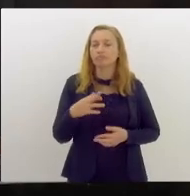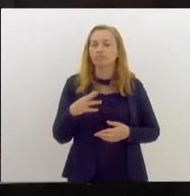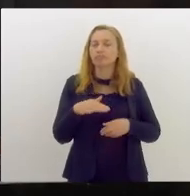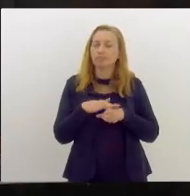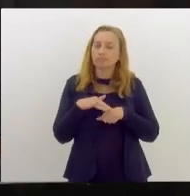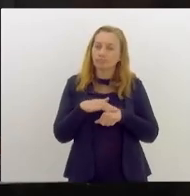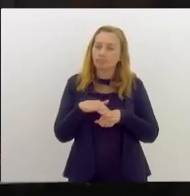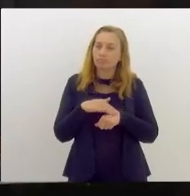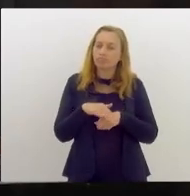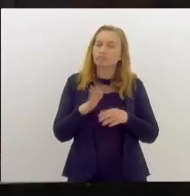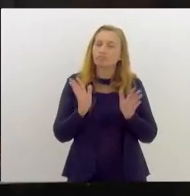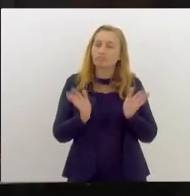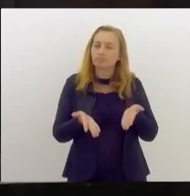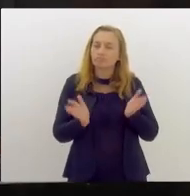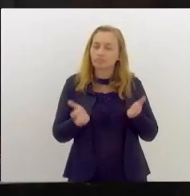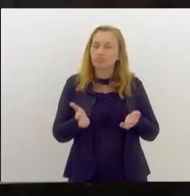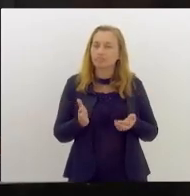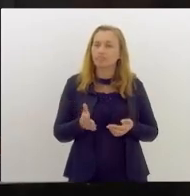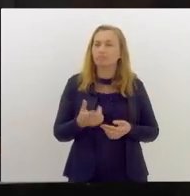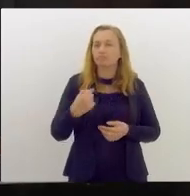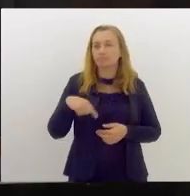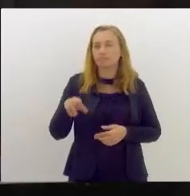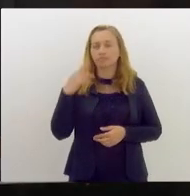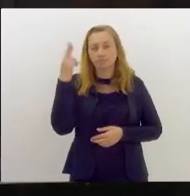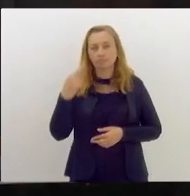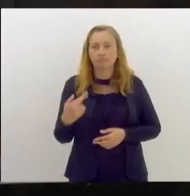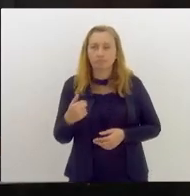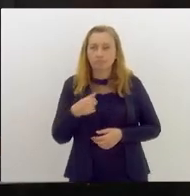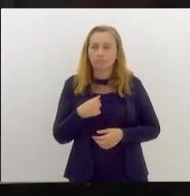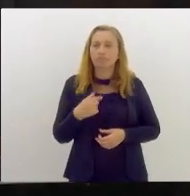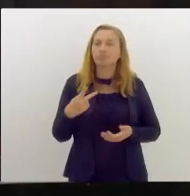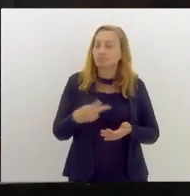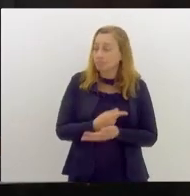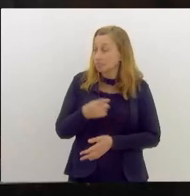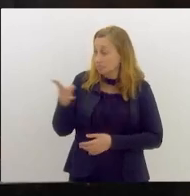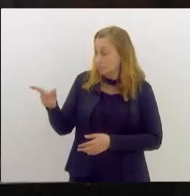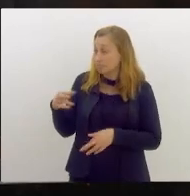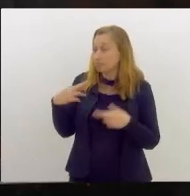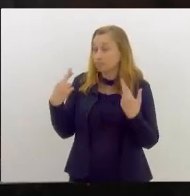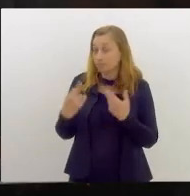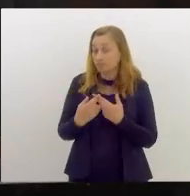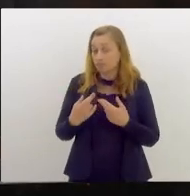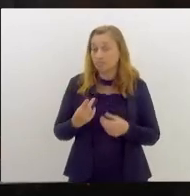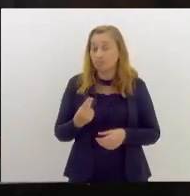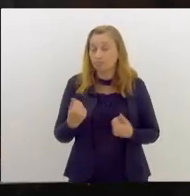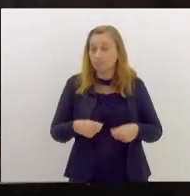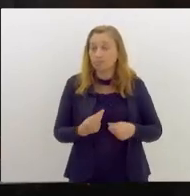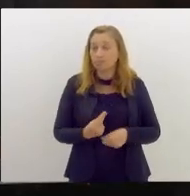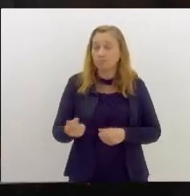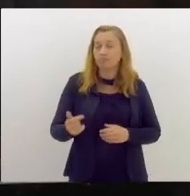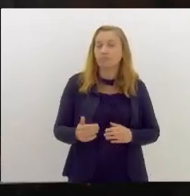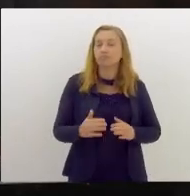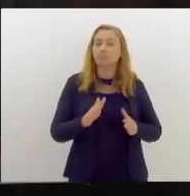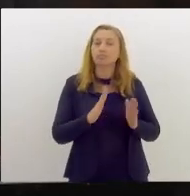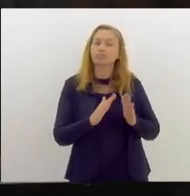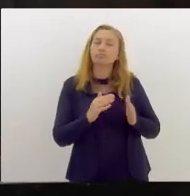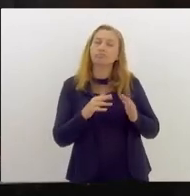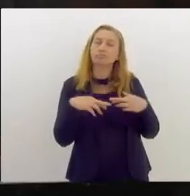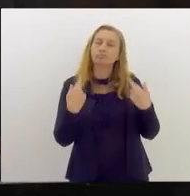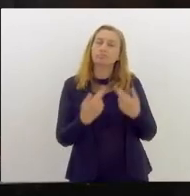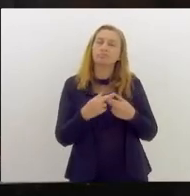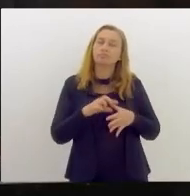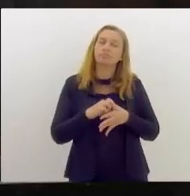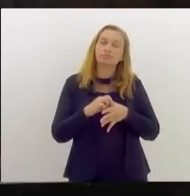de reunião hoje tivemos lá Renata e eu a reunião deve estar acontecendo ainda porque nós tivemos de sair para o Colégio de líder mas chama a atenção para